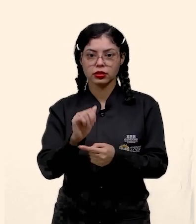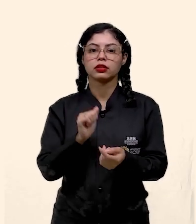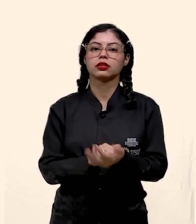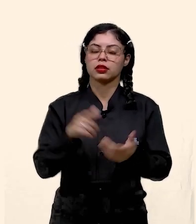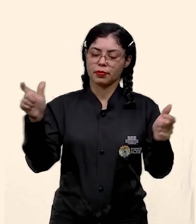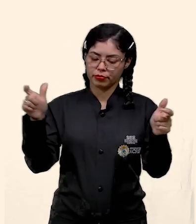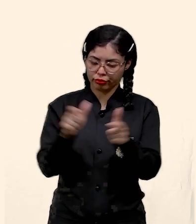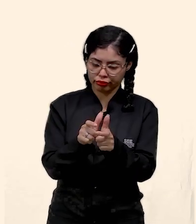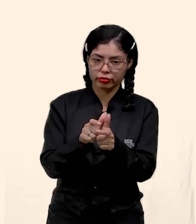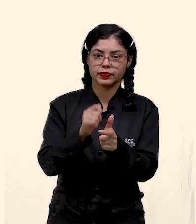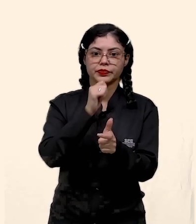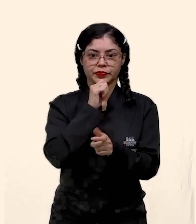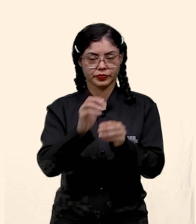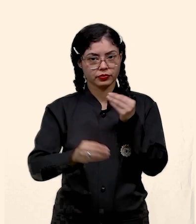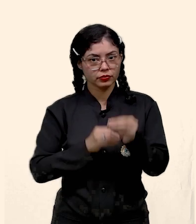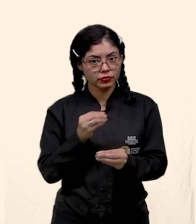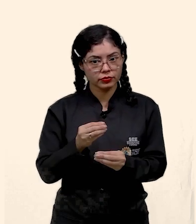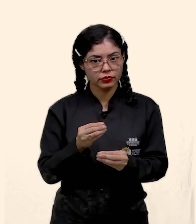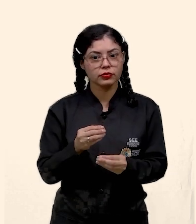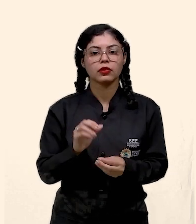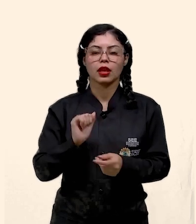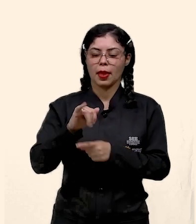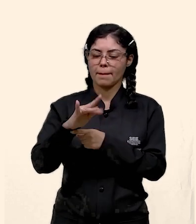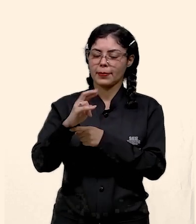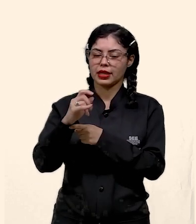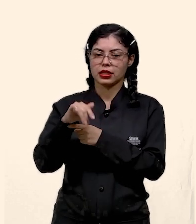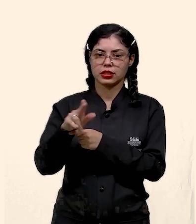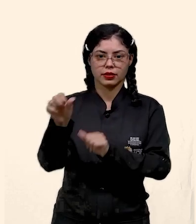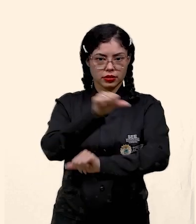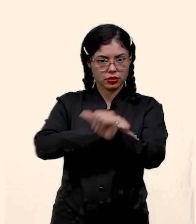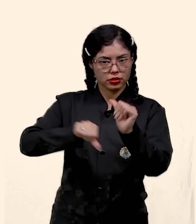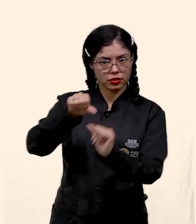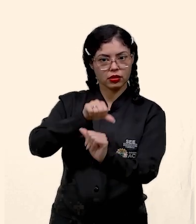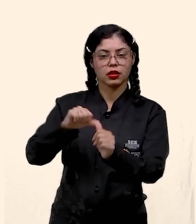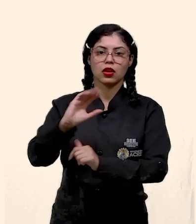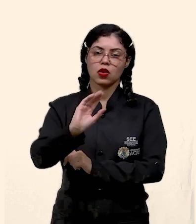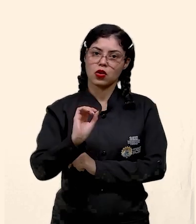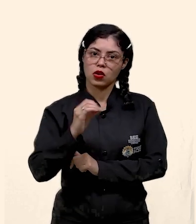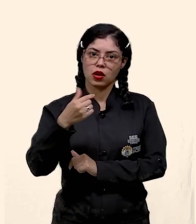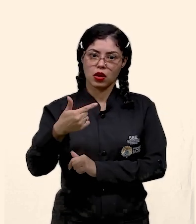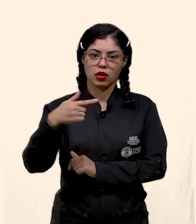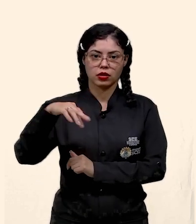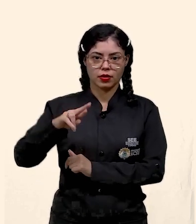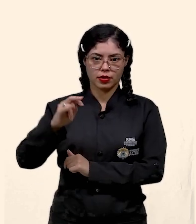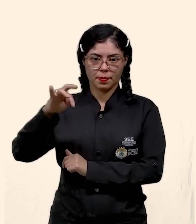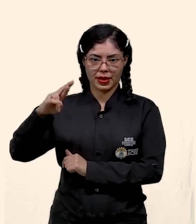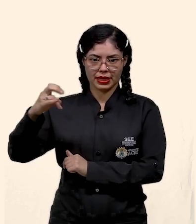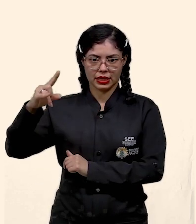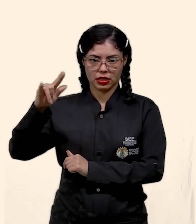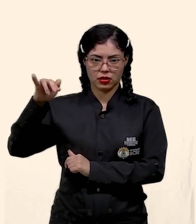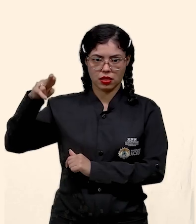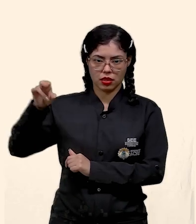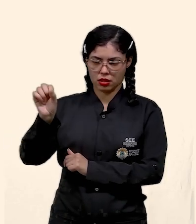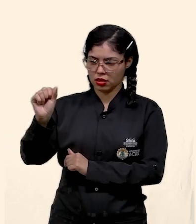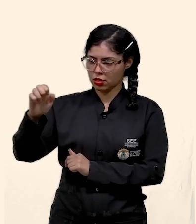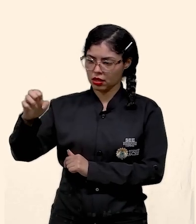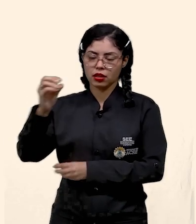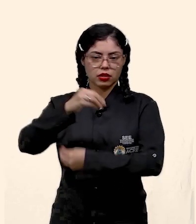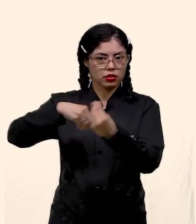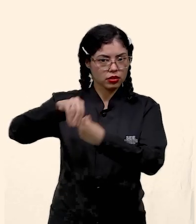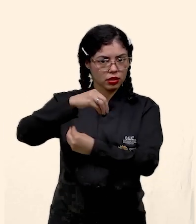reduzido, né, em íon manganês e vai se transformar em um óxido de manganês. Então essa daí, gente, é a reação